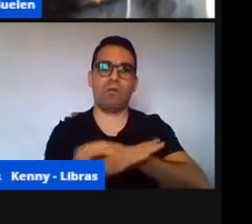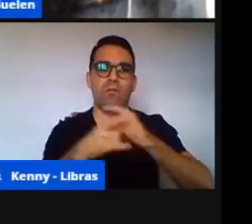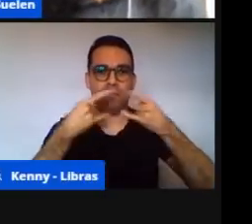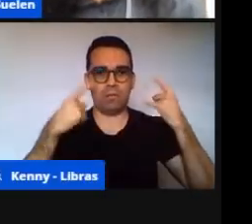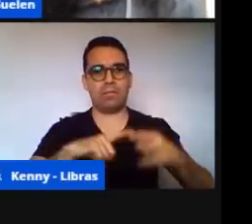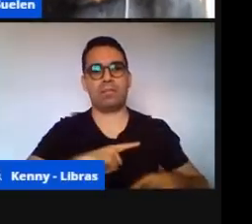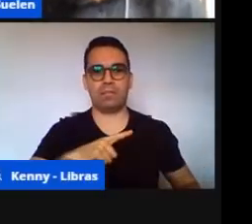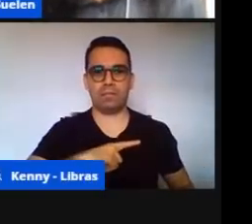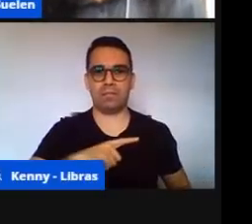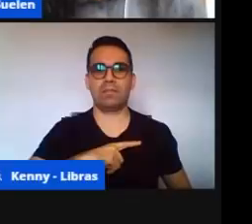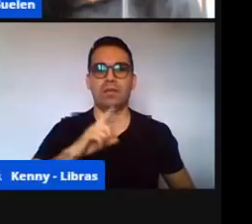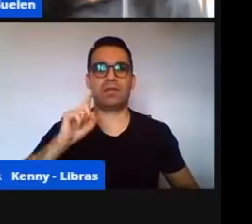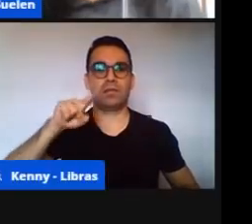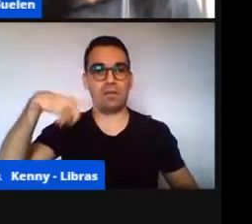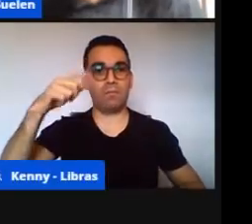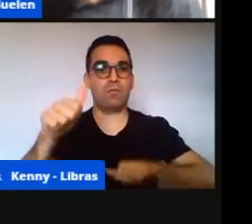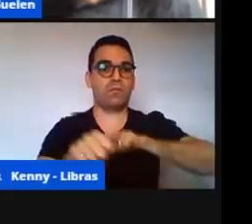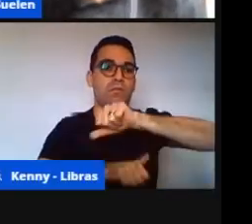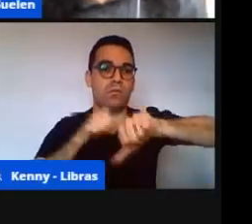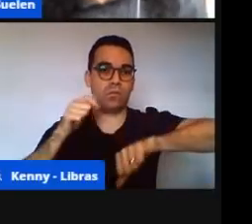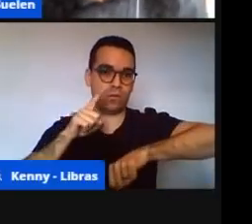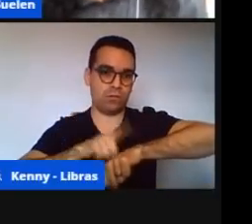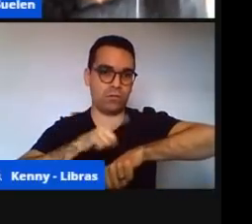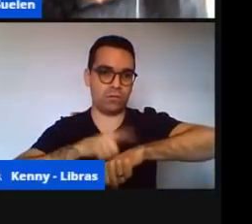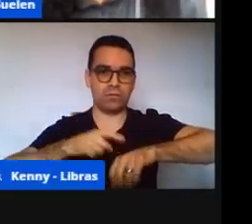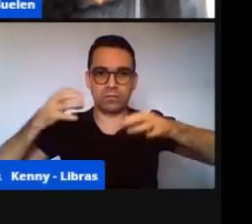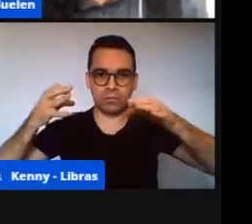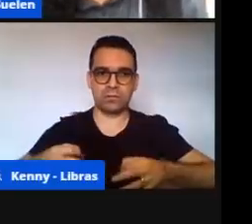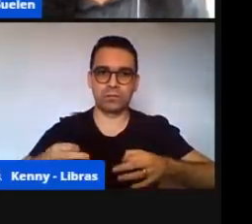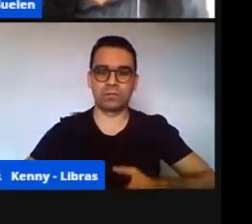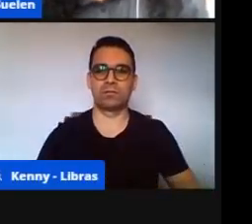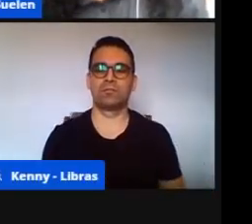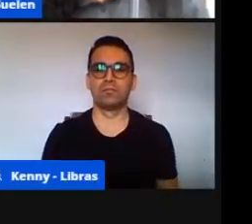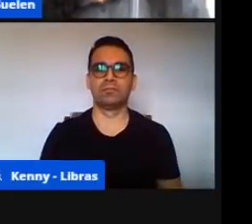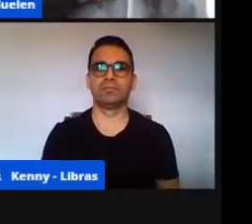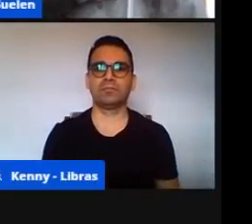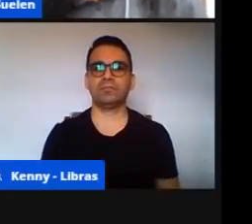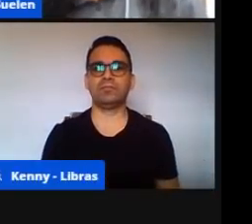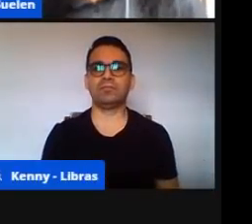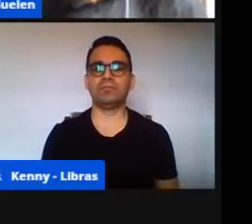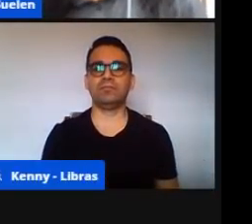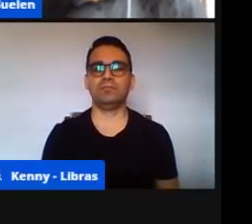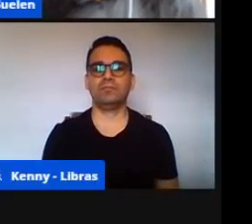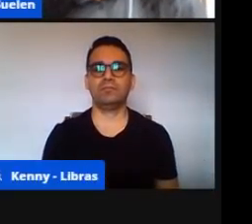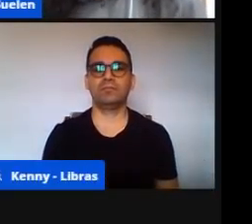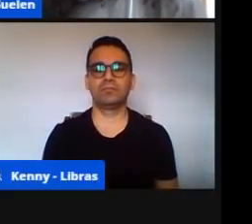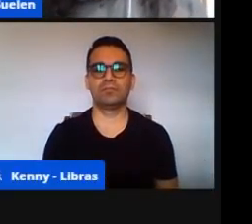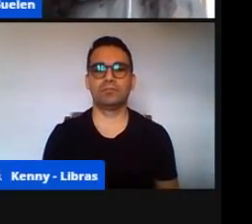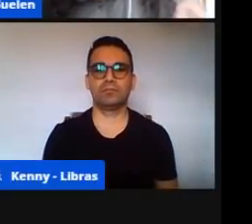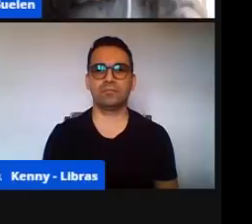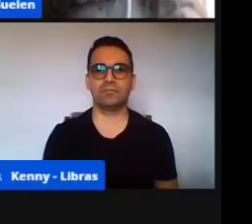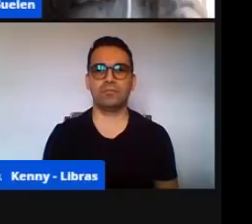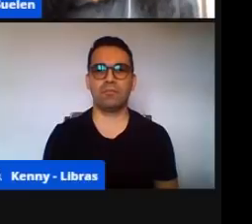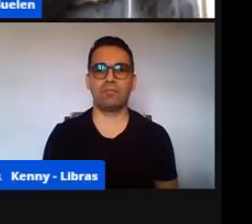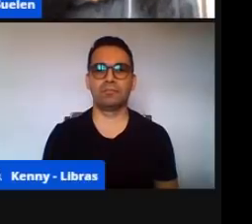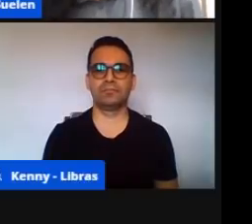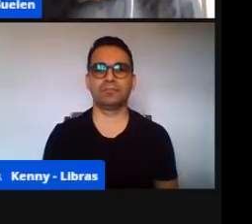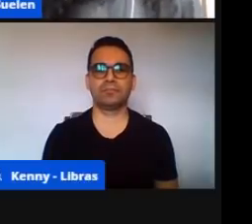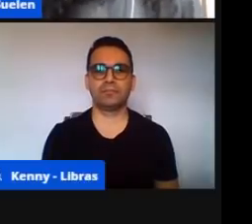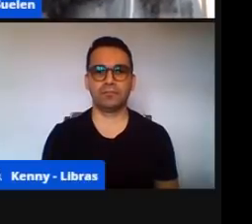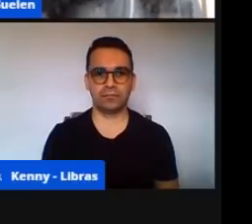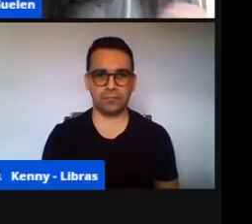aquela máscara ainda uma utilização, né? Então é importante que terminou a utilização da